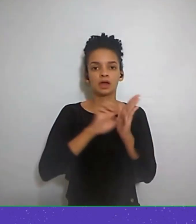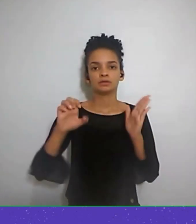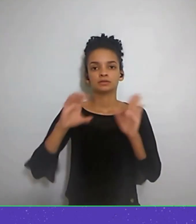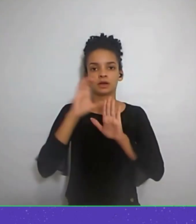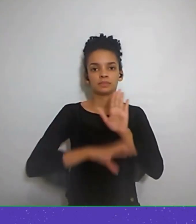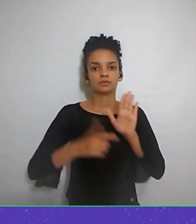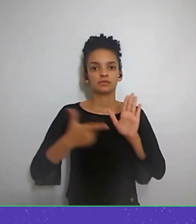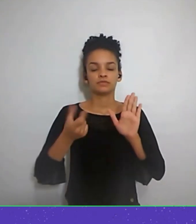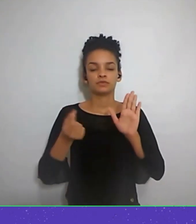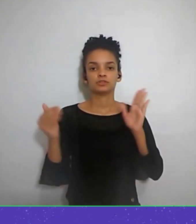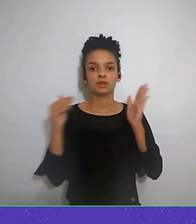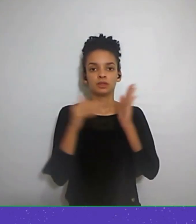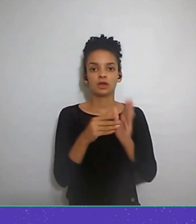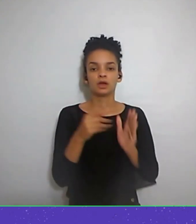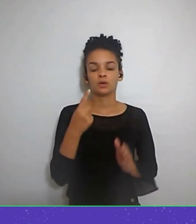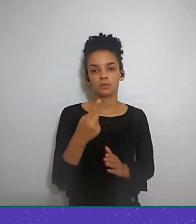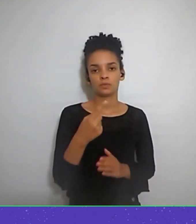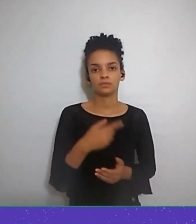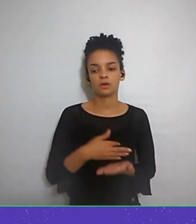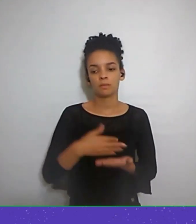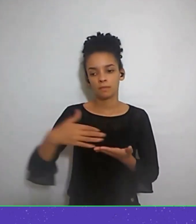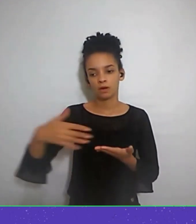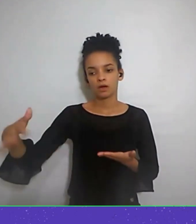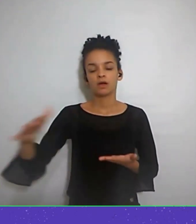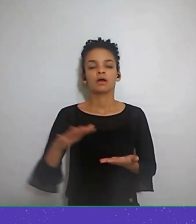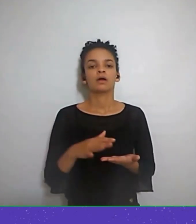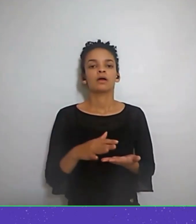as diversas leis.